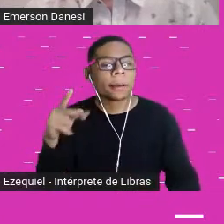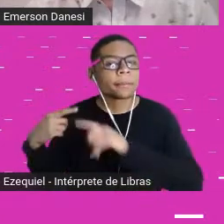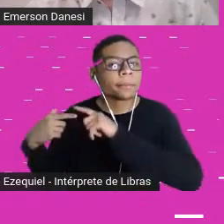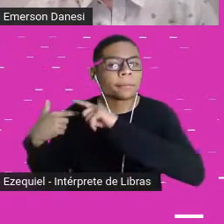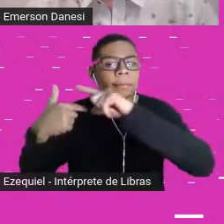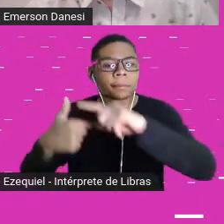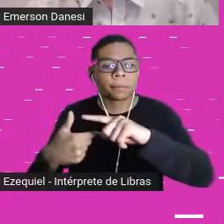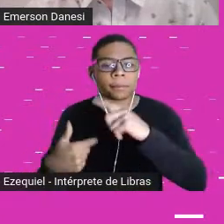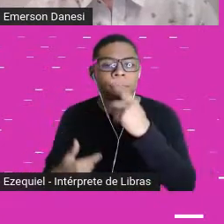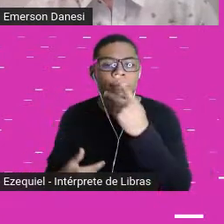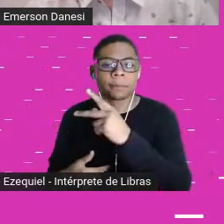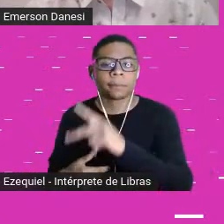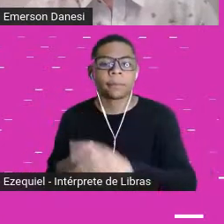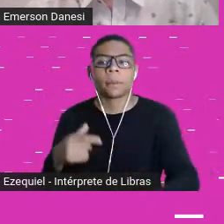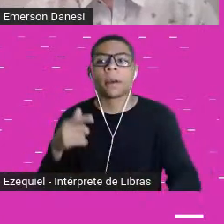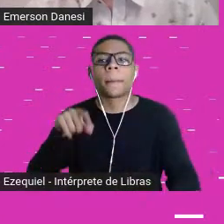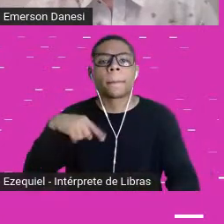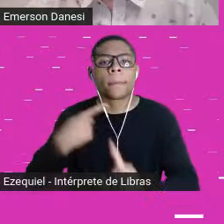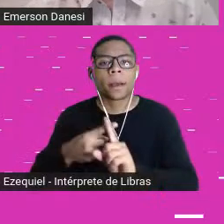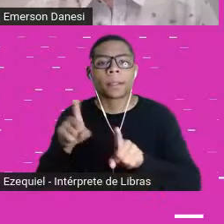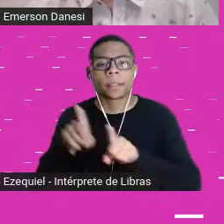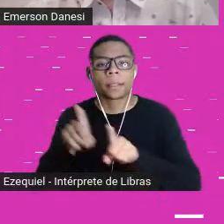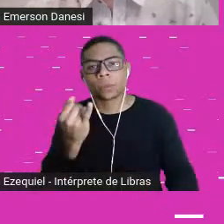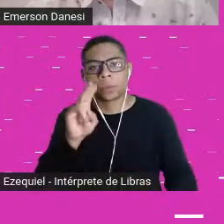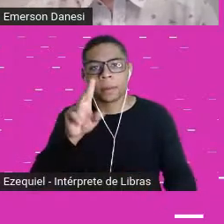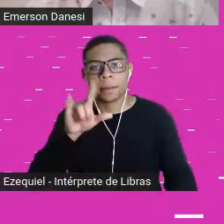a atuação da Juliana ali trazia isso, assim,